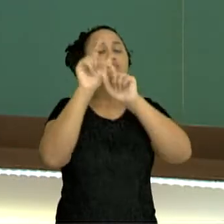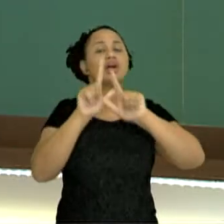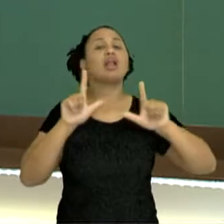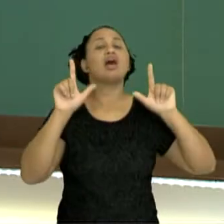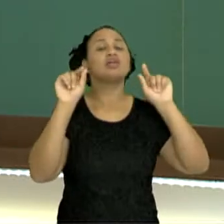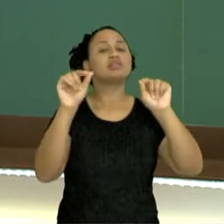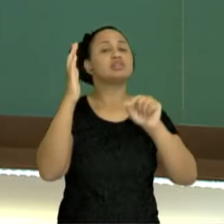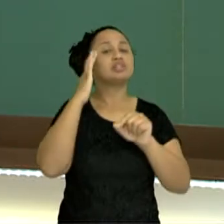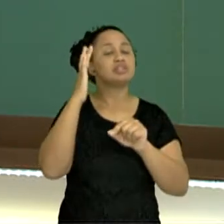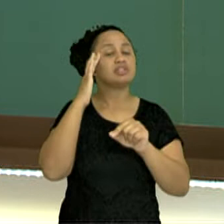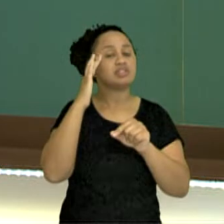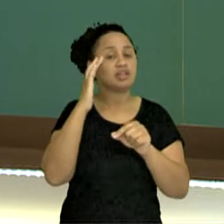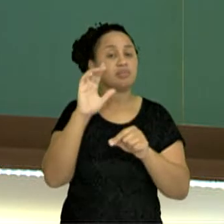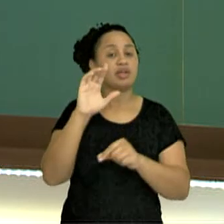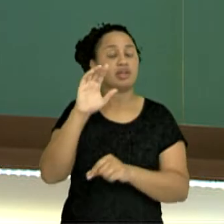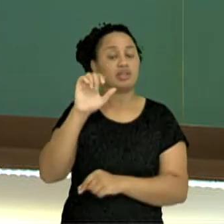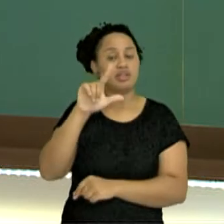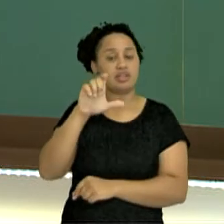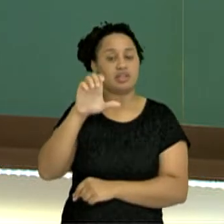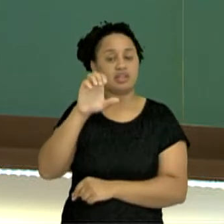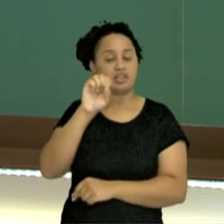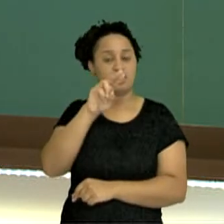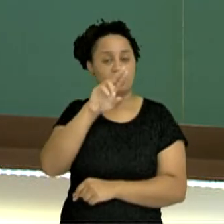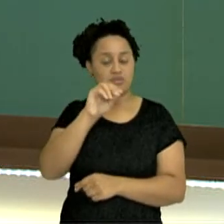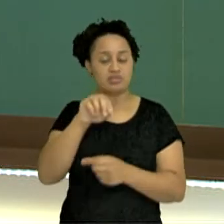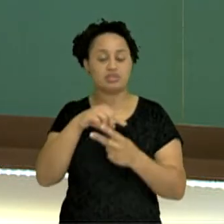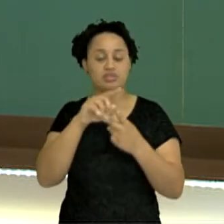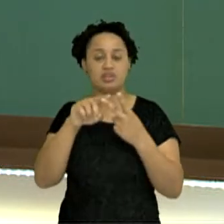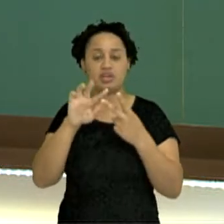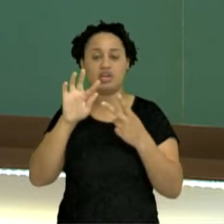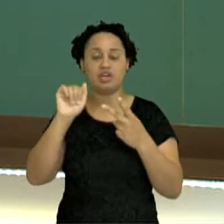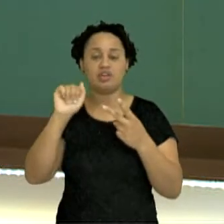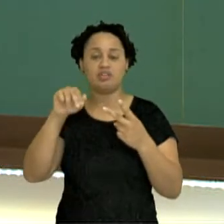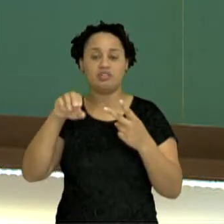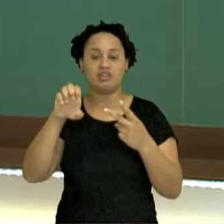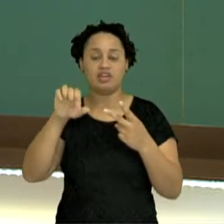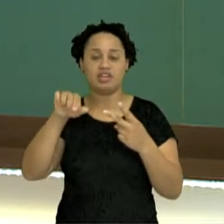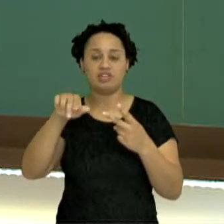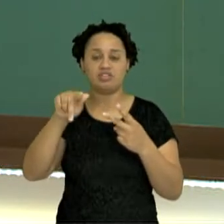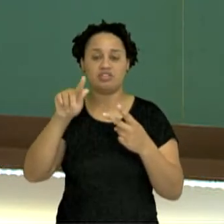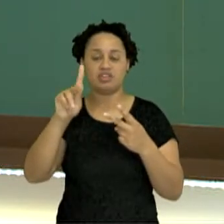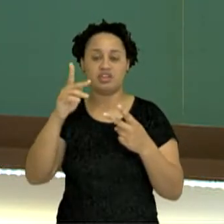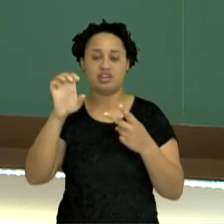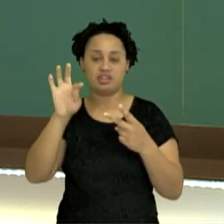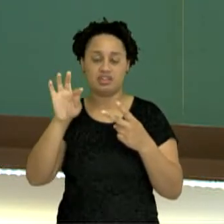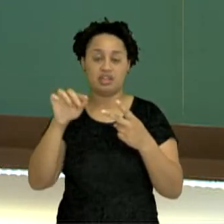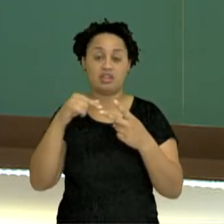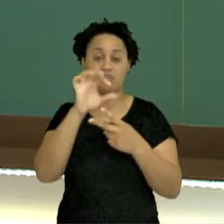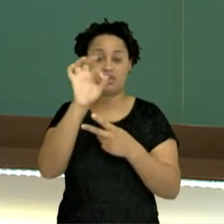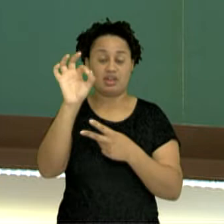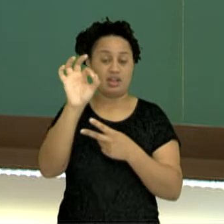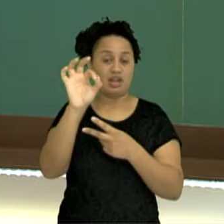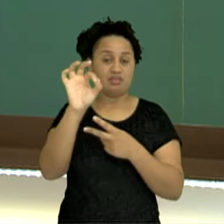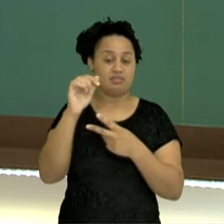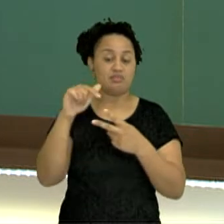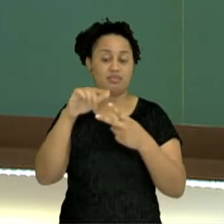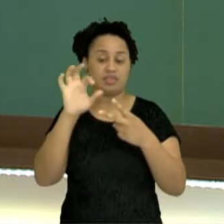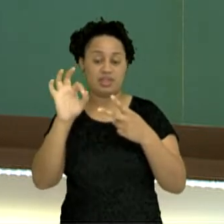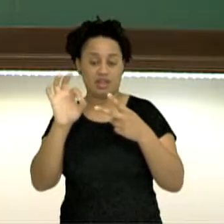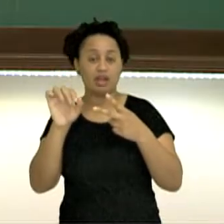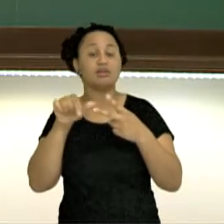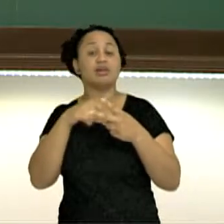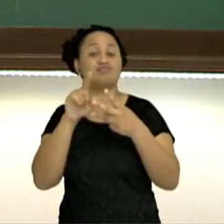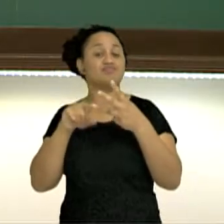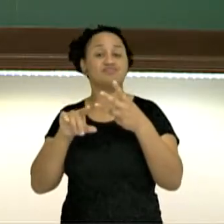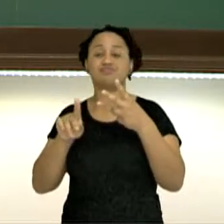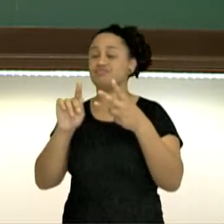que graus Celsius e graus Fahrenheit, a denominação graus não se utiliza para Kelvin.